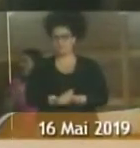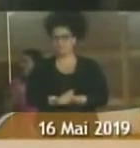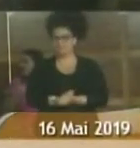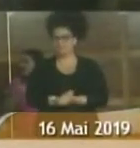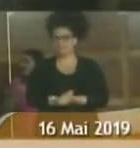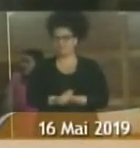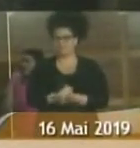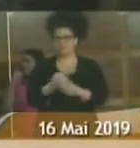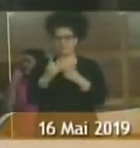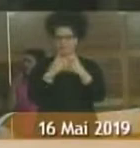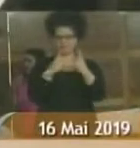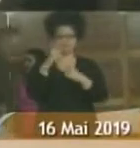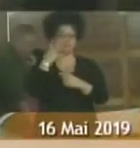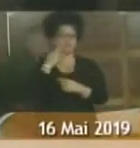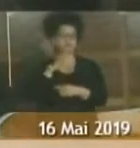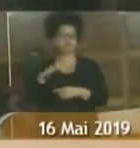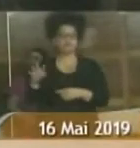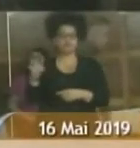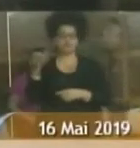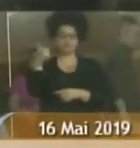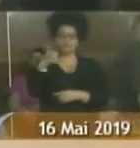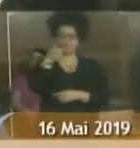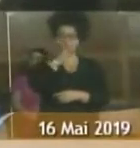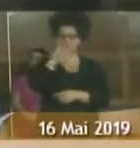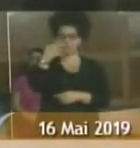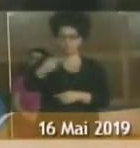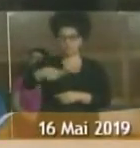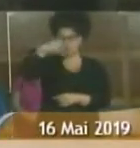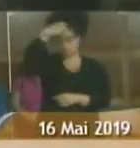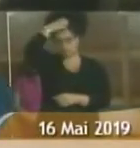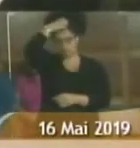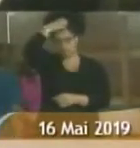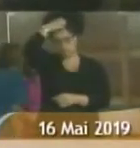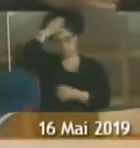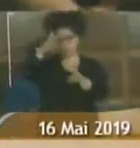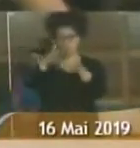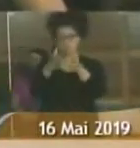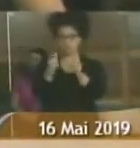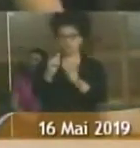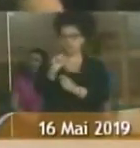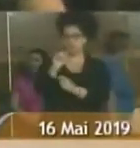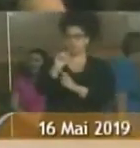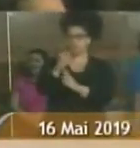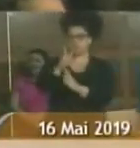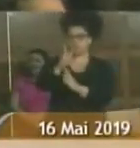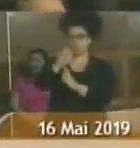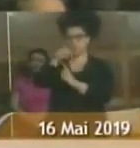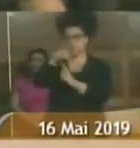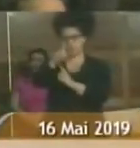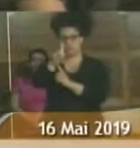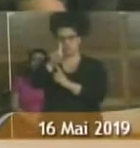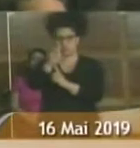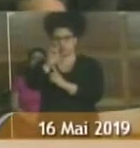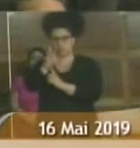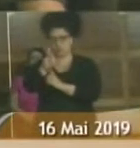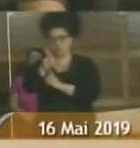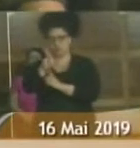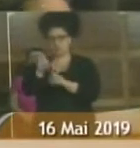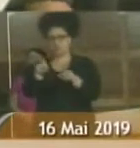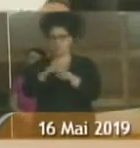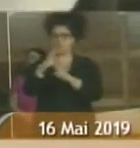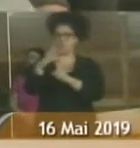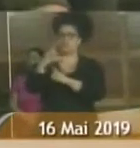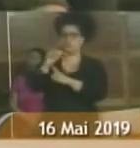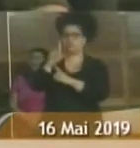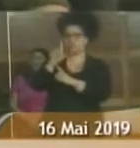da rodovia Rio Santos, antigo quilômetro 114, Angra dos Reis, requerido por Wagner Cristina Souza Fortunato e Cláudia Moreira